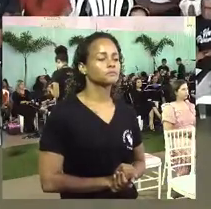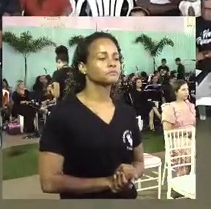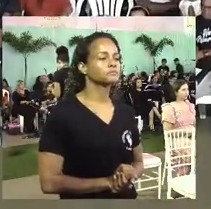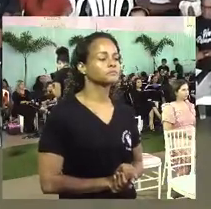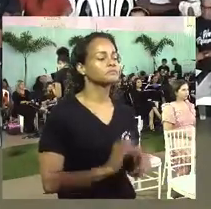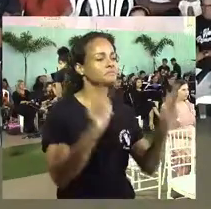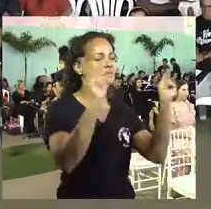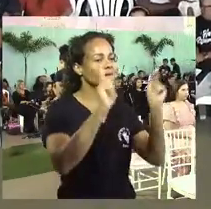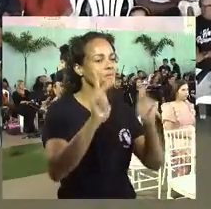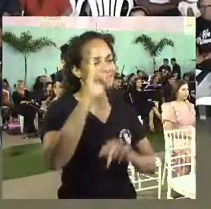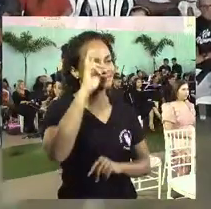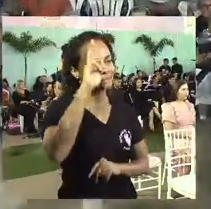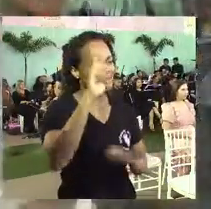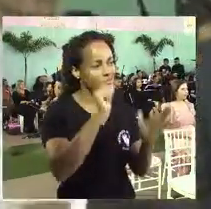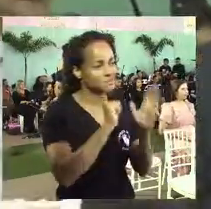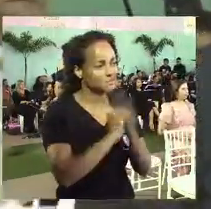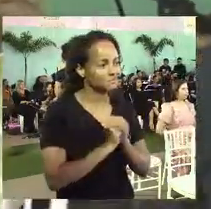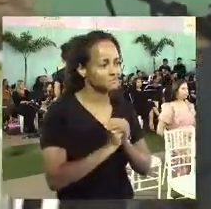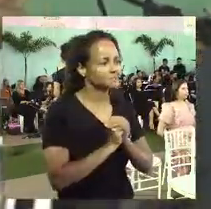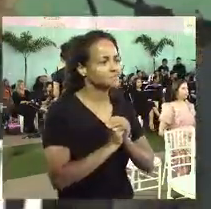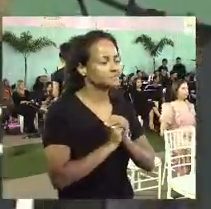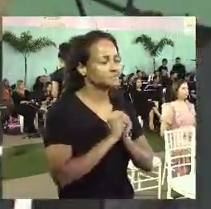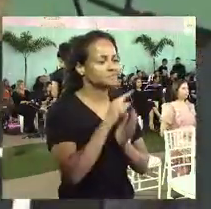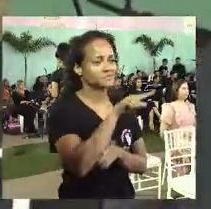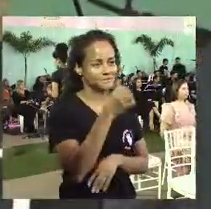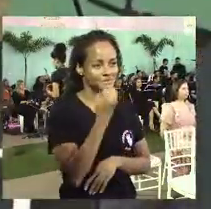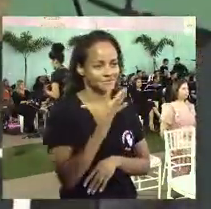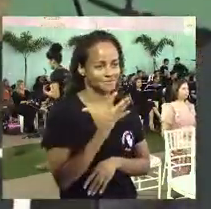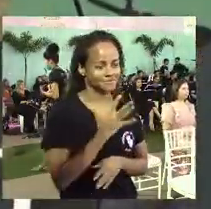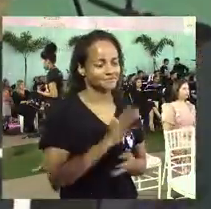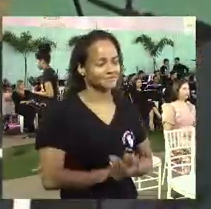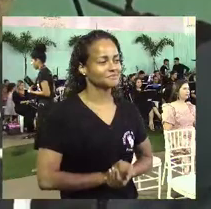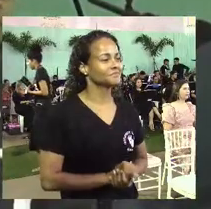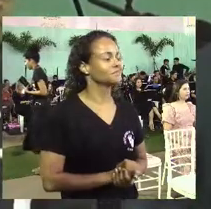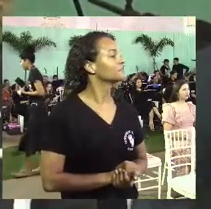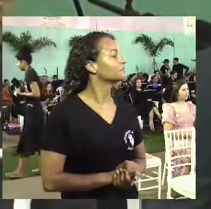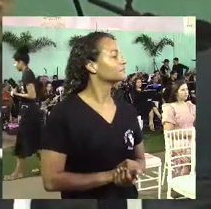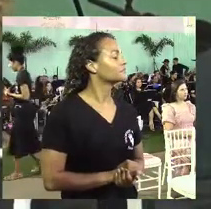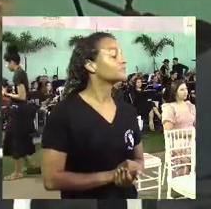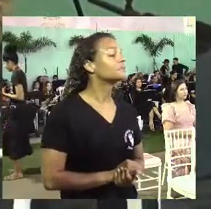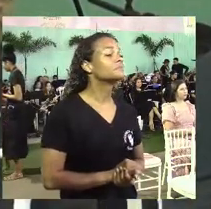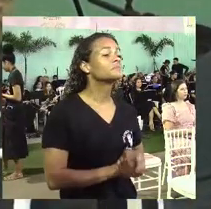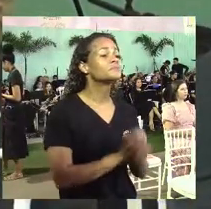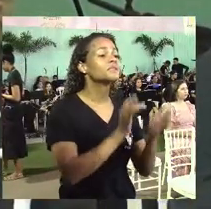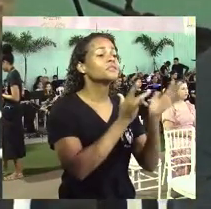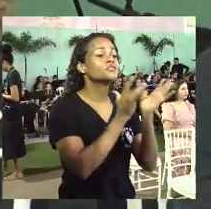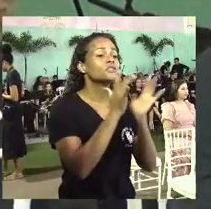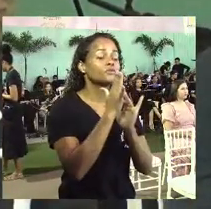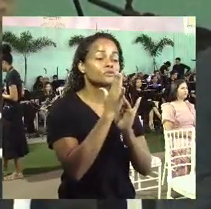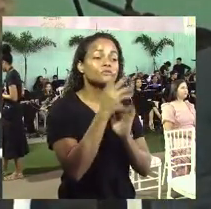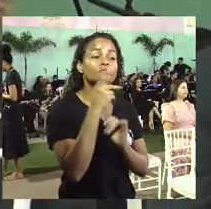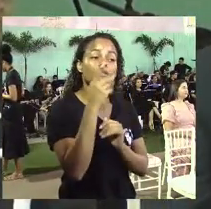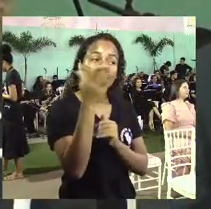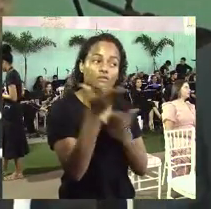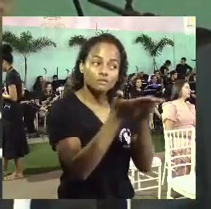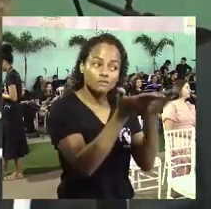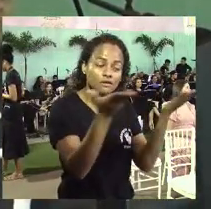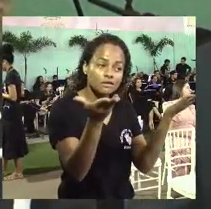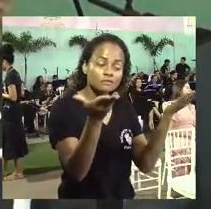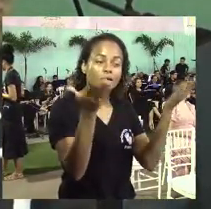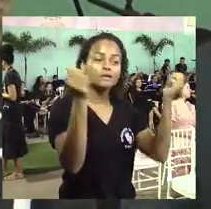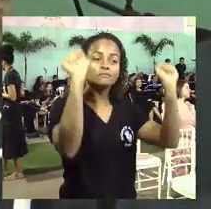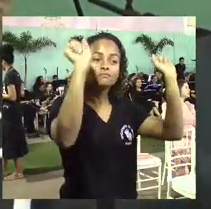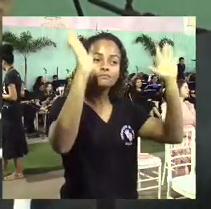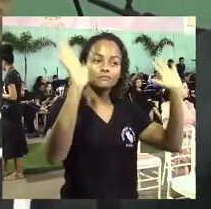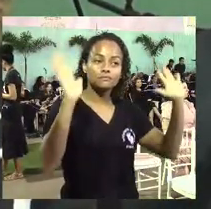paz senhor a igreja Amém vocês estão bem gente Jesus chamou você para adorar viu não sei